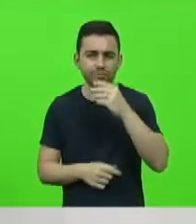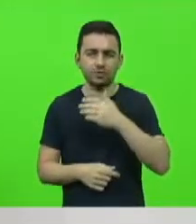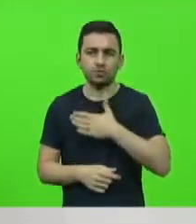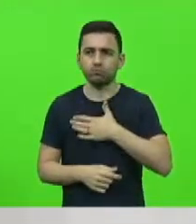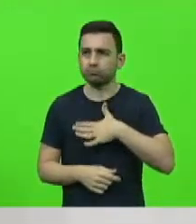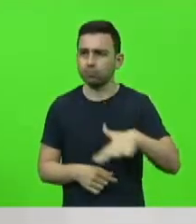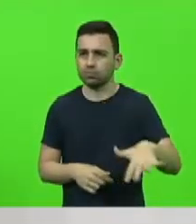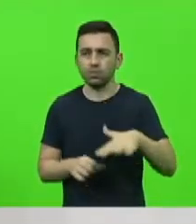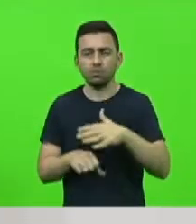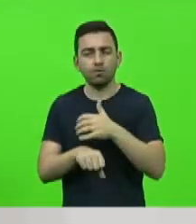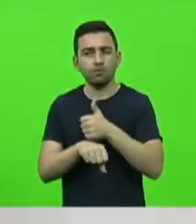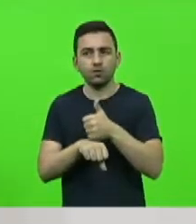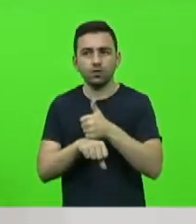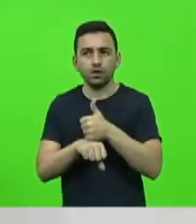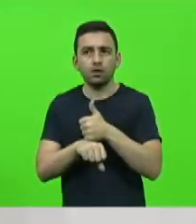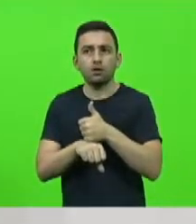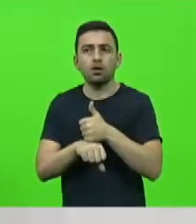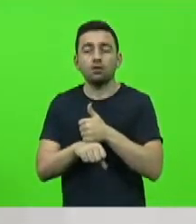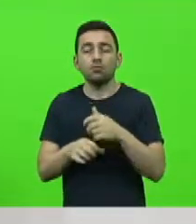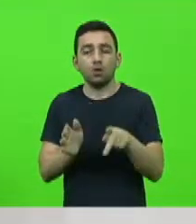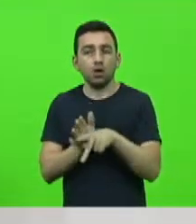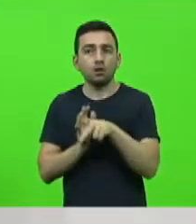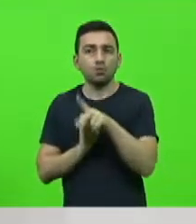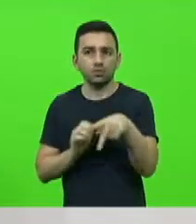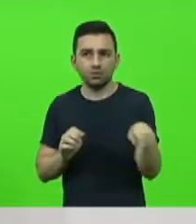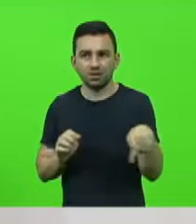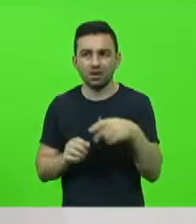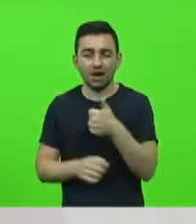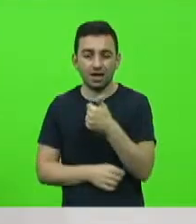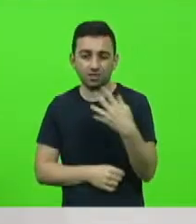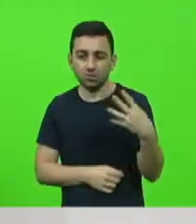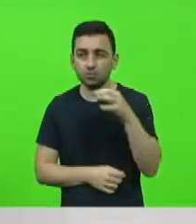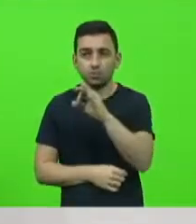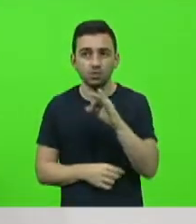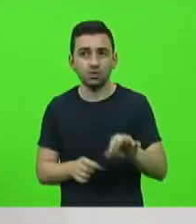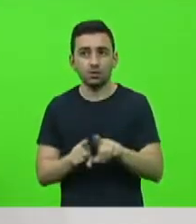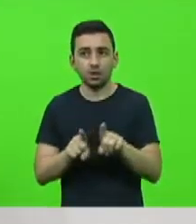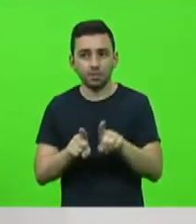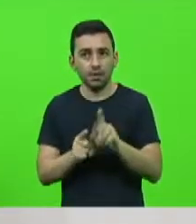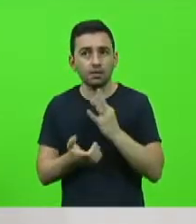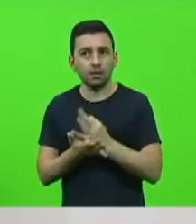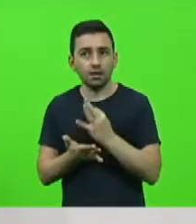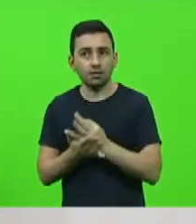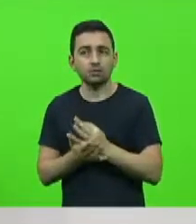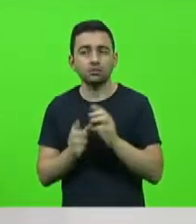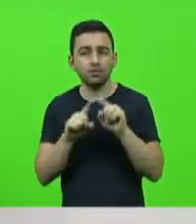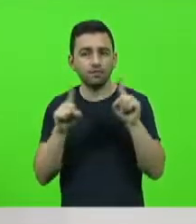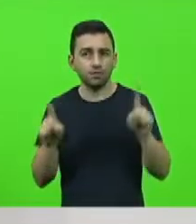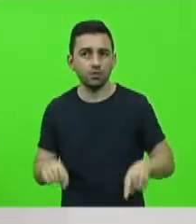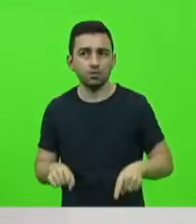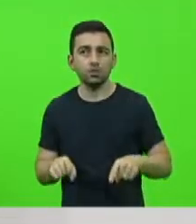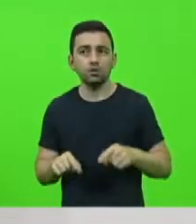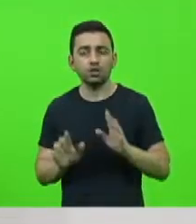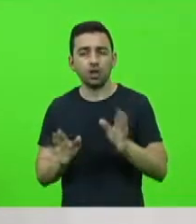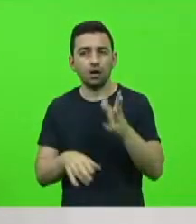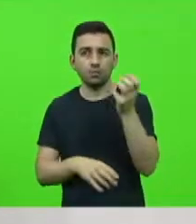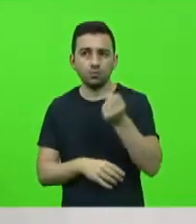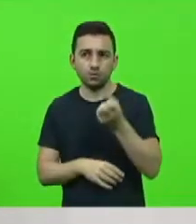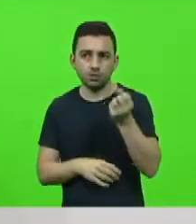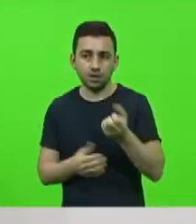profissionais de educação e pela taxação de 14% dos servidores profissionais de educação aposentados a partir desse